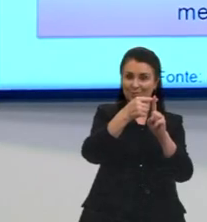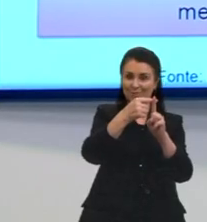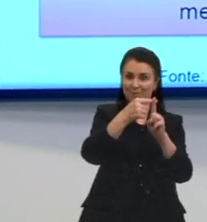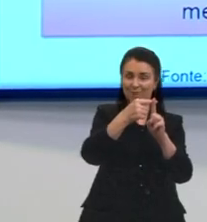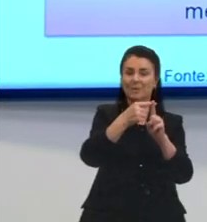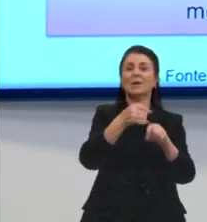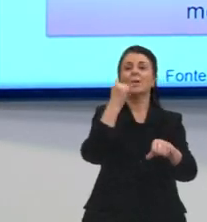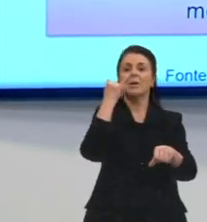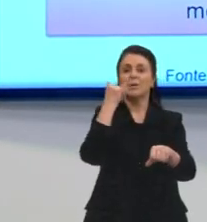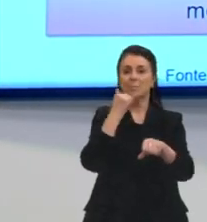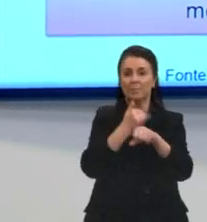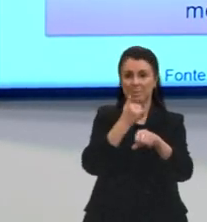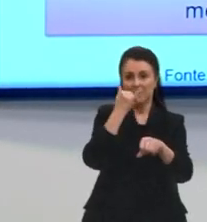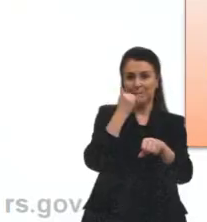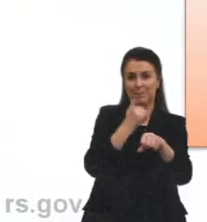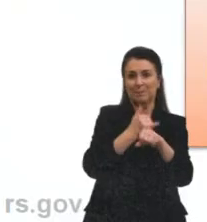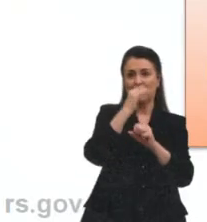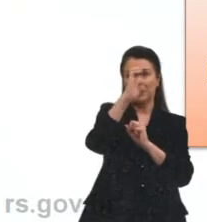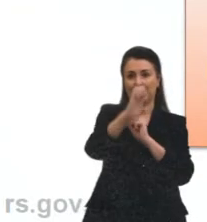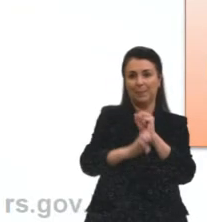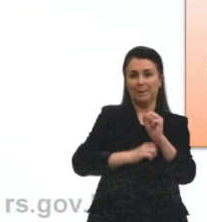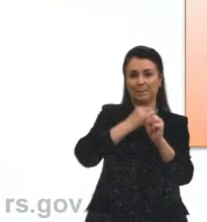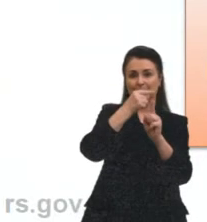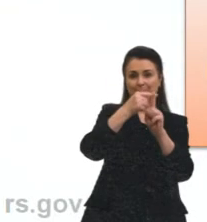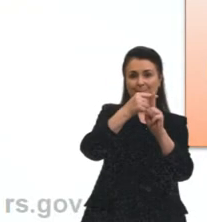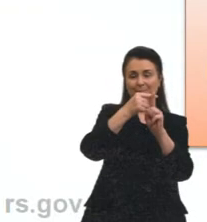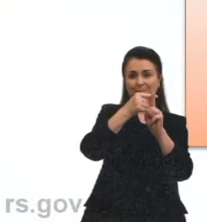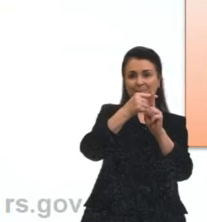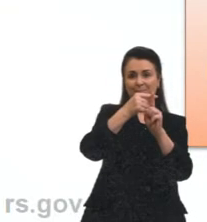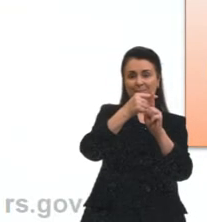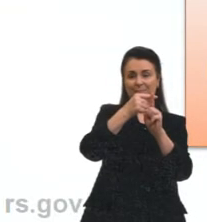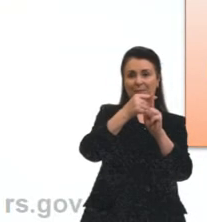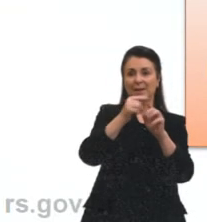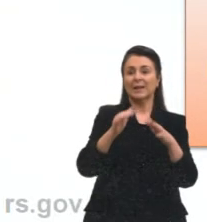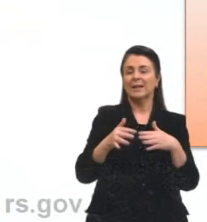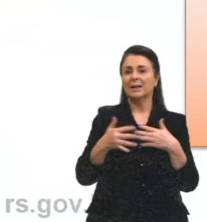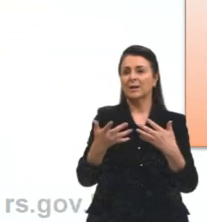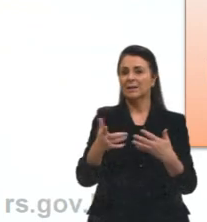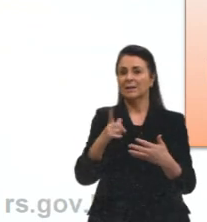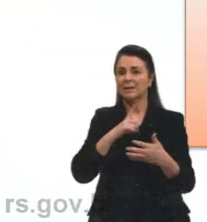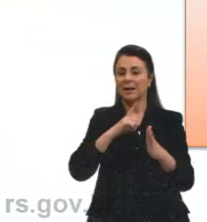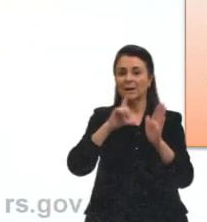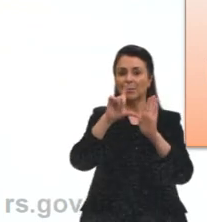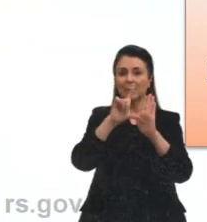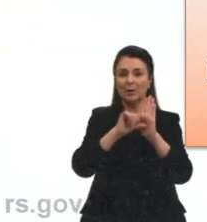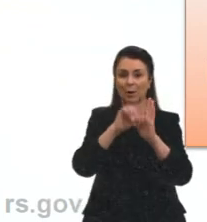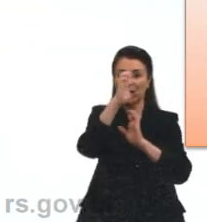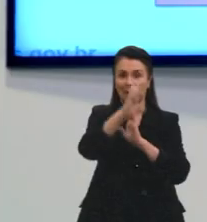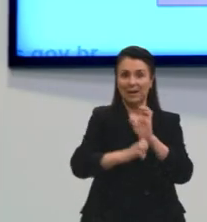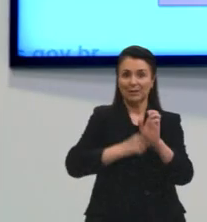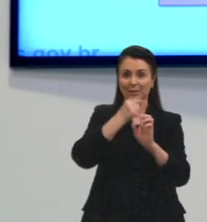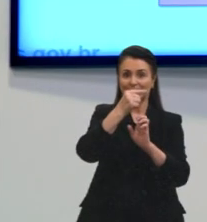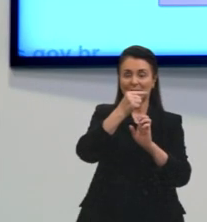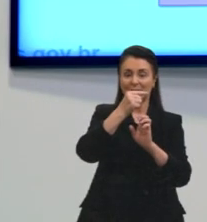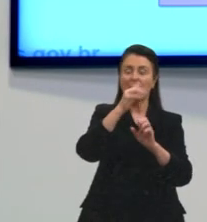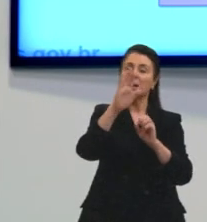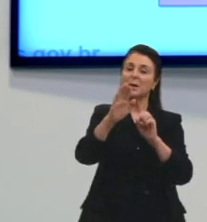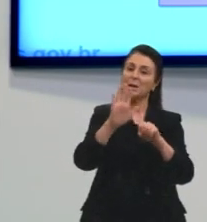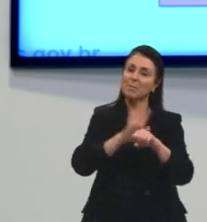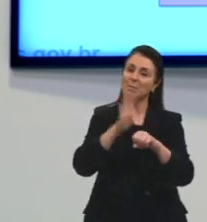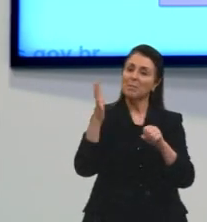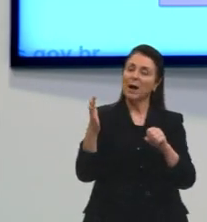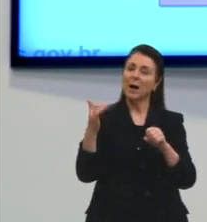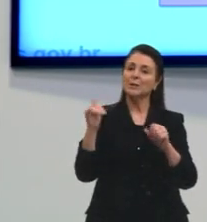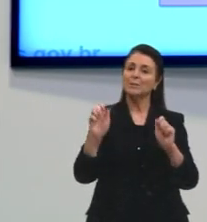os metais desculpa são eletropositivo então ele tem menor eletronegatividade e Menor potencial